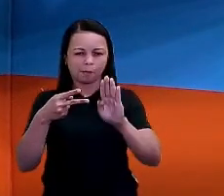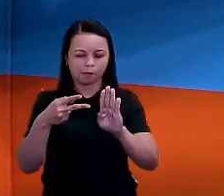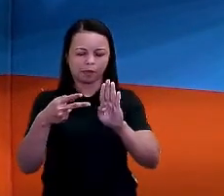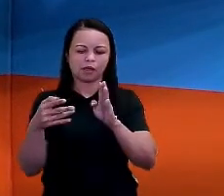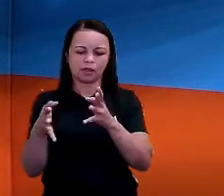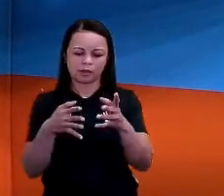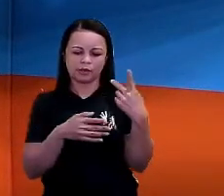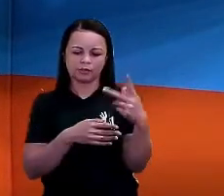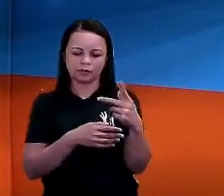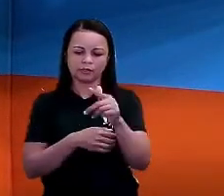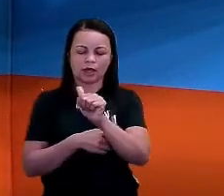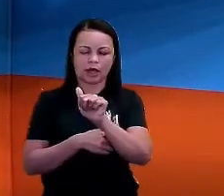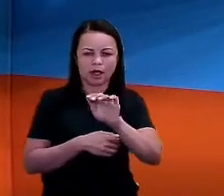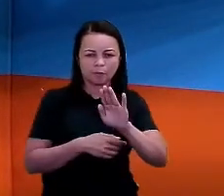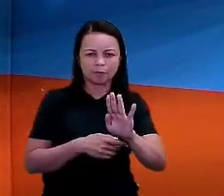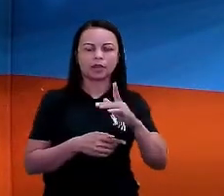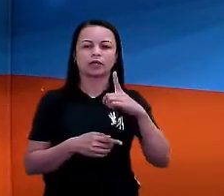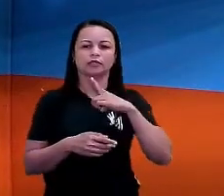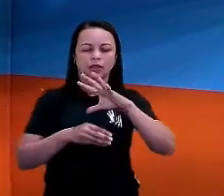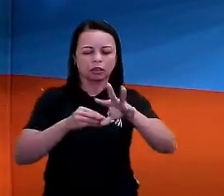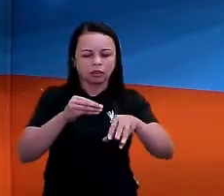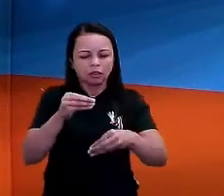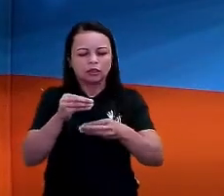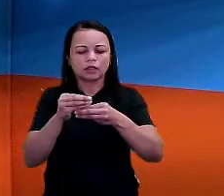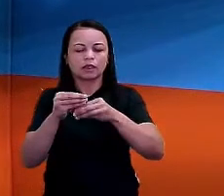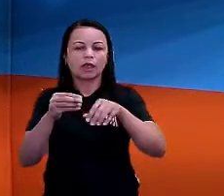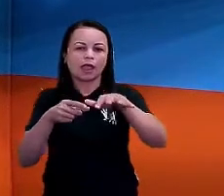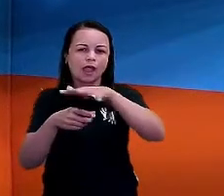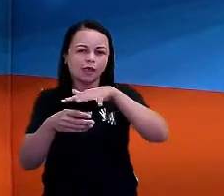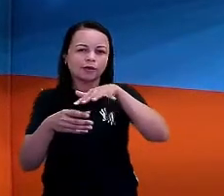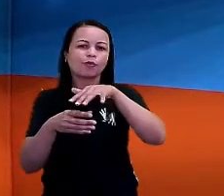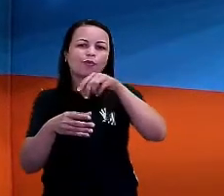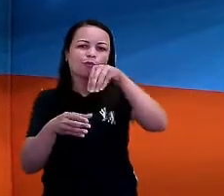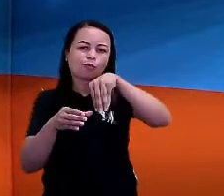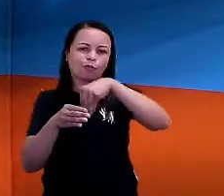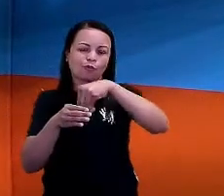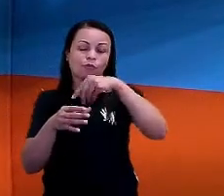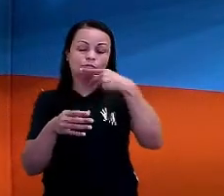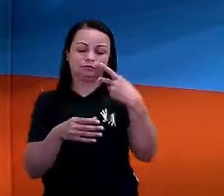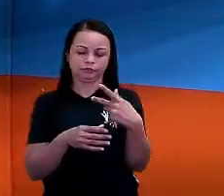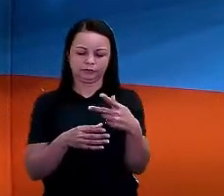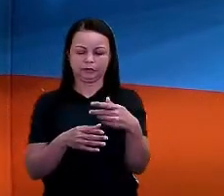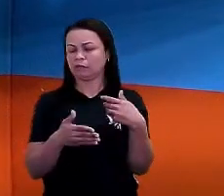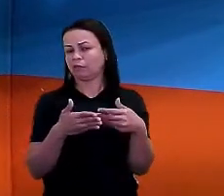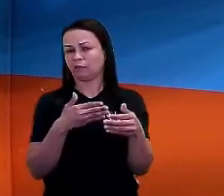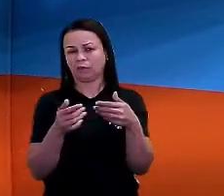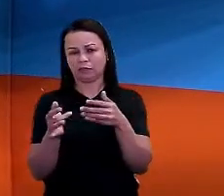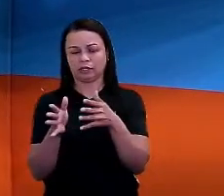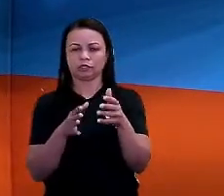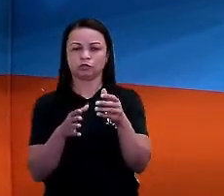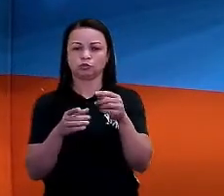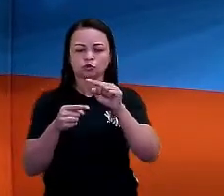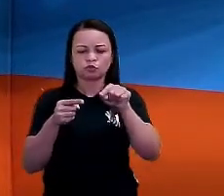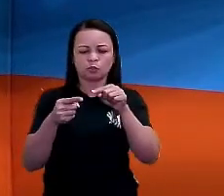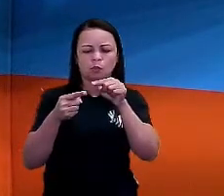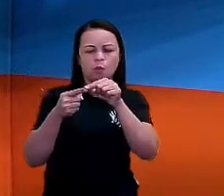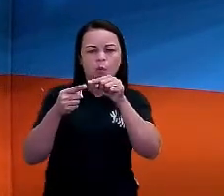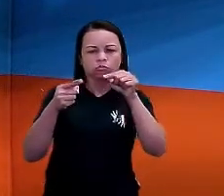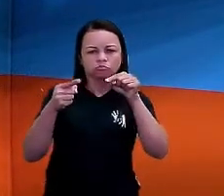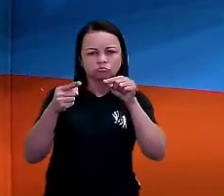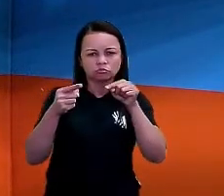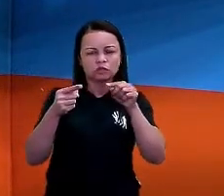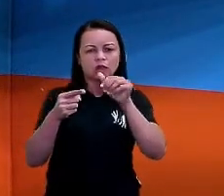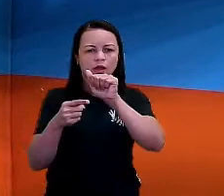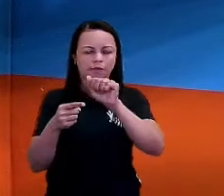está totalmente contido no interior do polígono, independentemente da posição dos pontos A e B. Então, a gente pode perceber